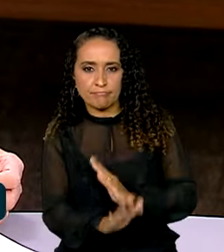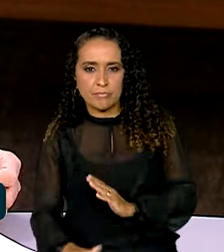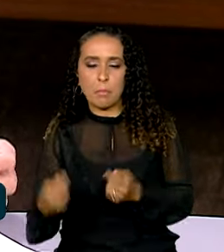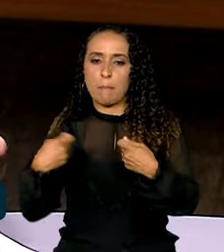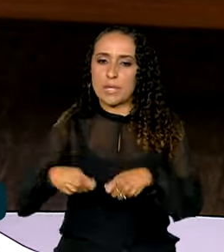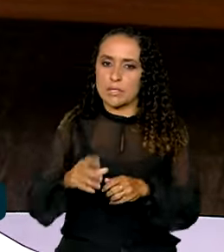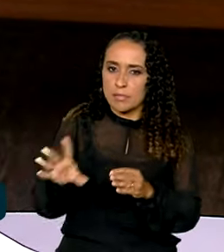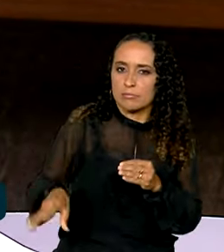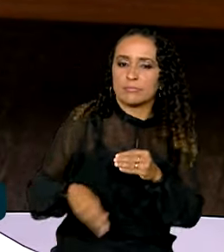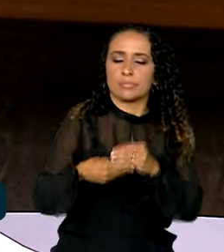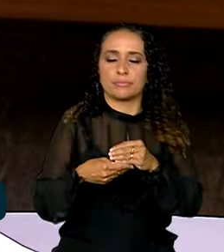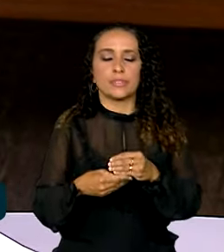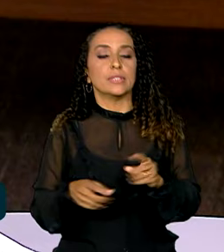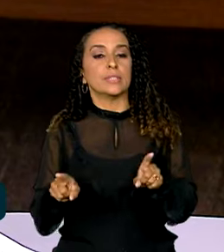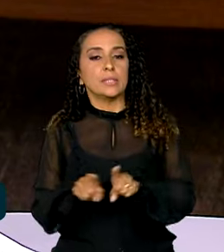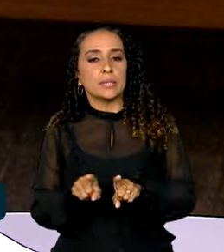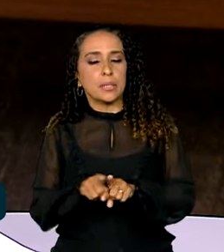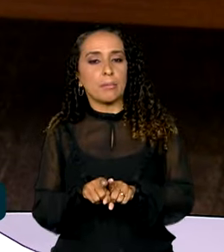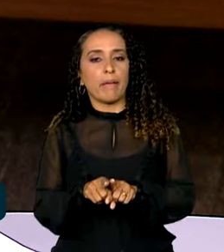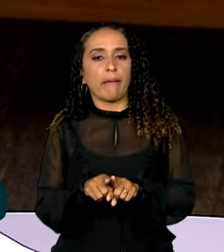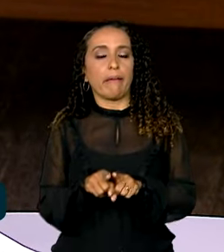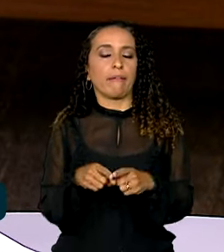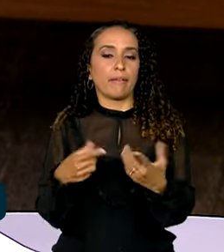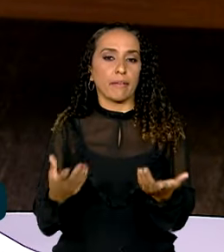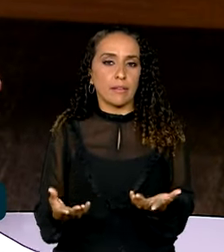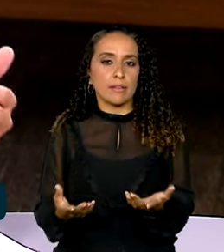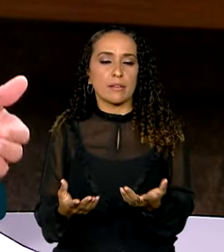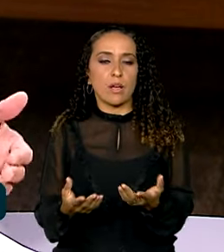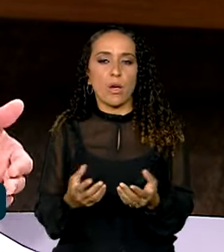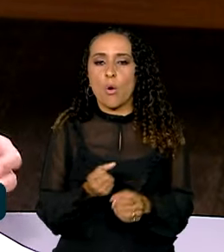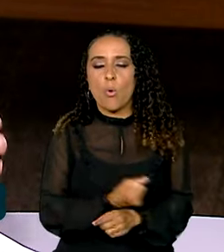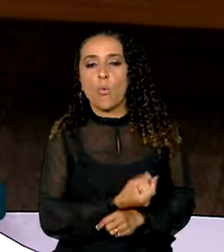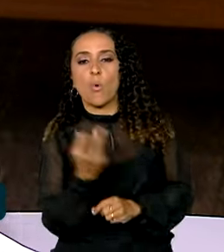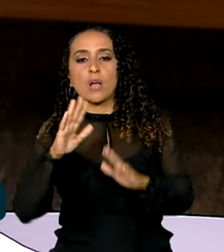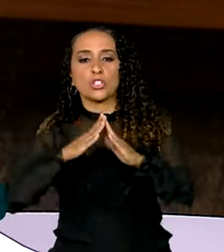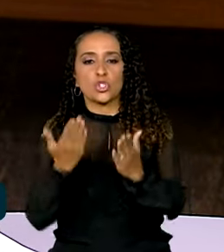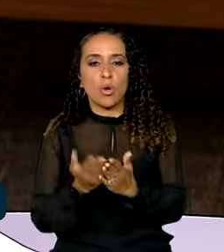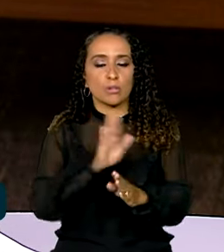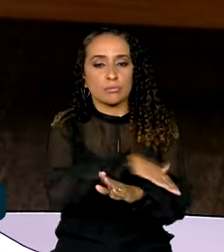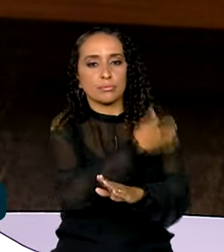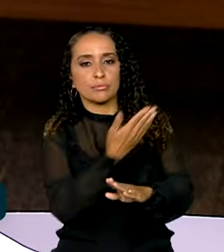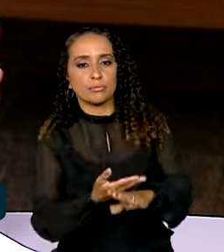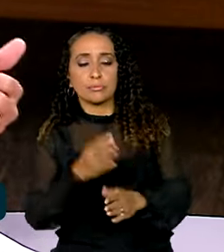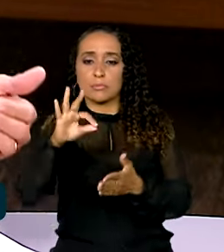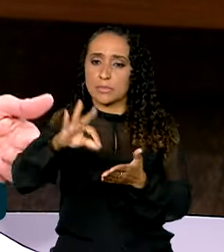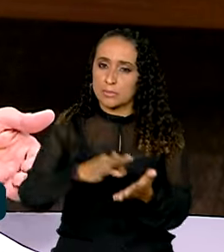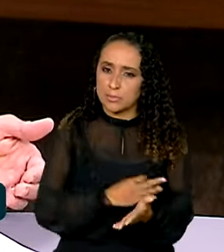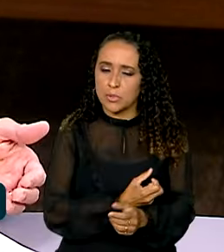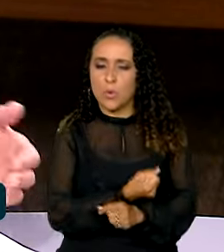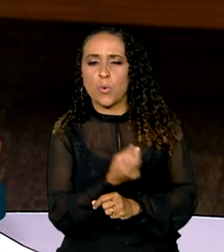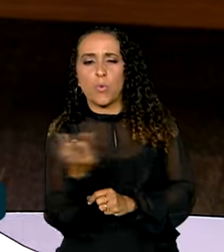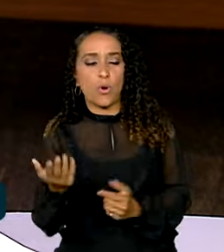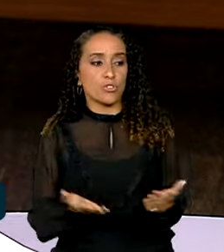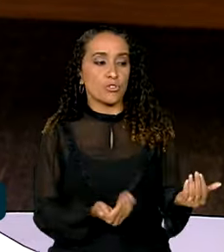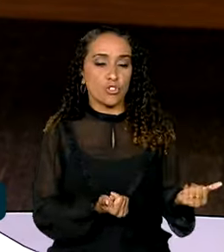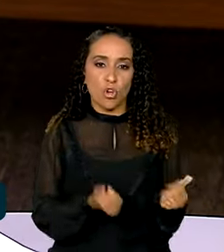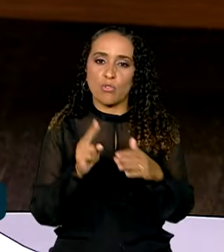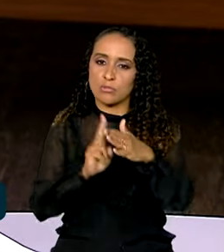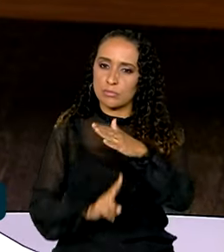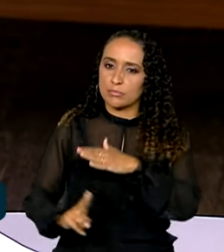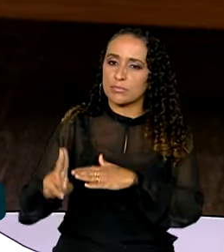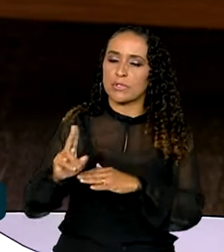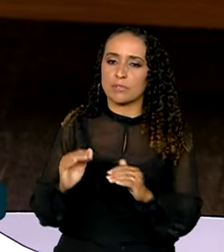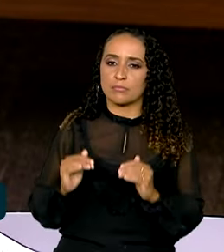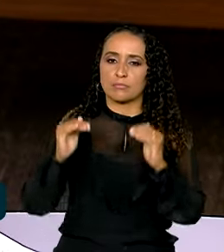precisava incluir para as crianças brasileiras, a quantidade de escolas de tempo integral, de matrícula, quantidade de jovens nas universidades de